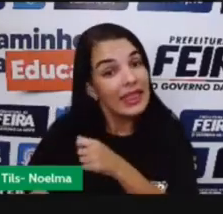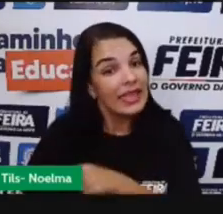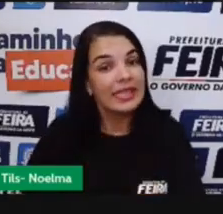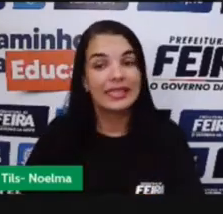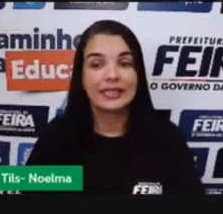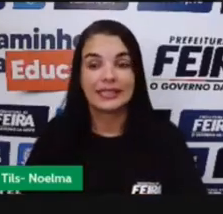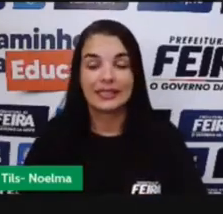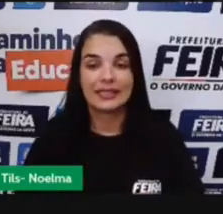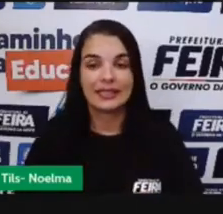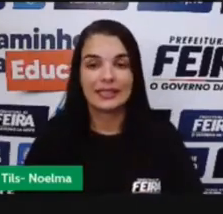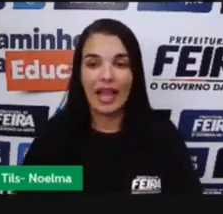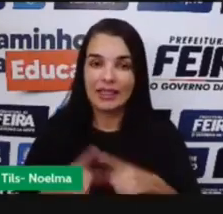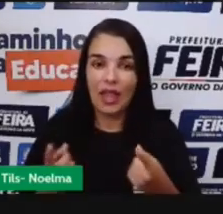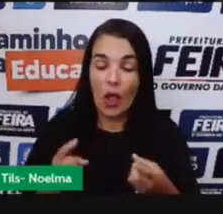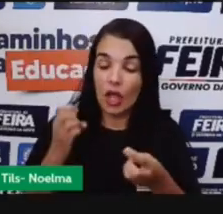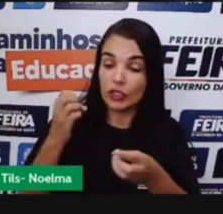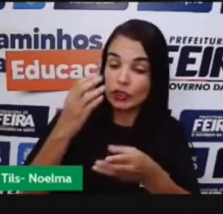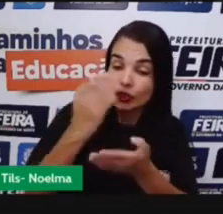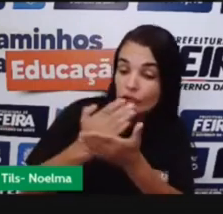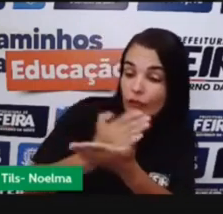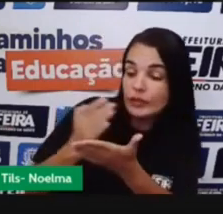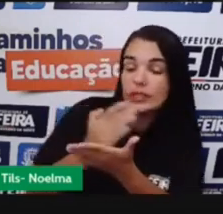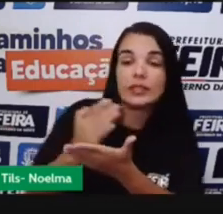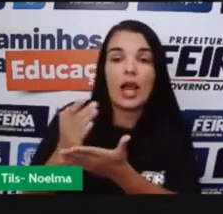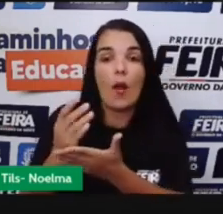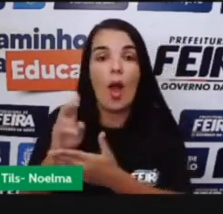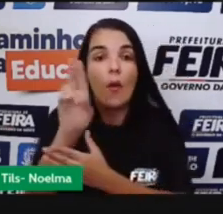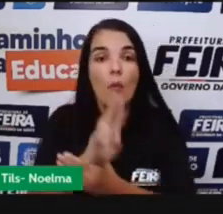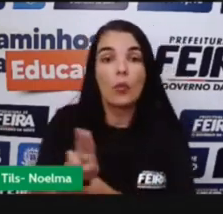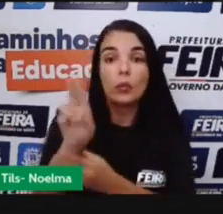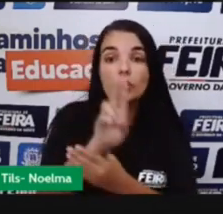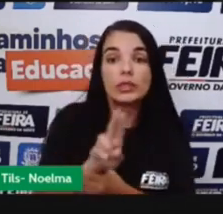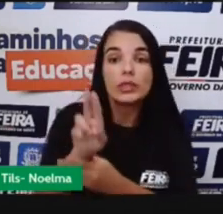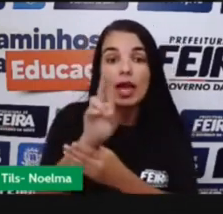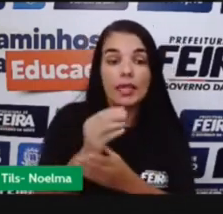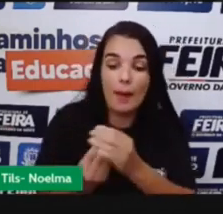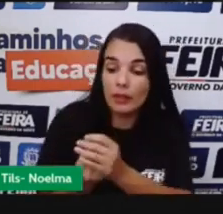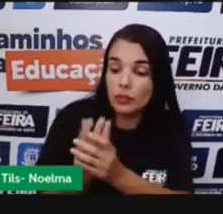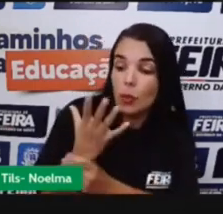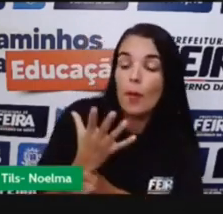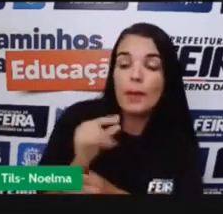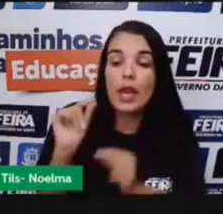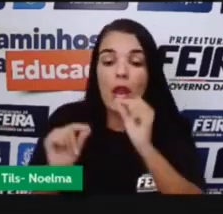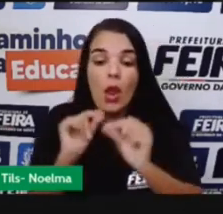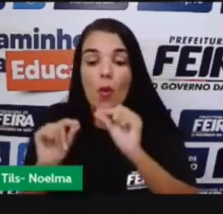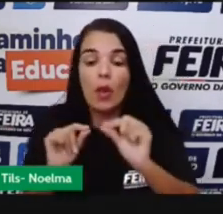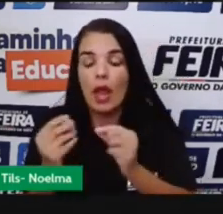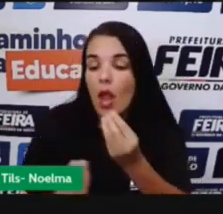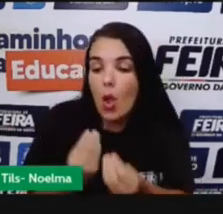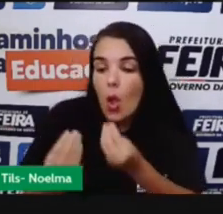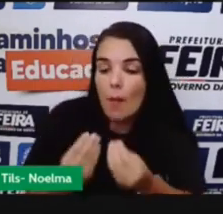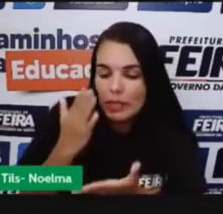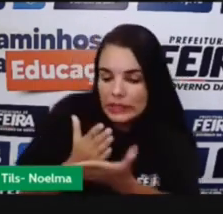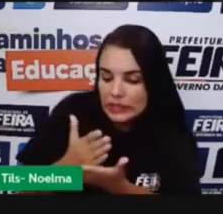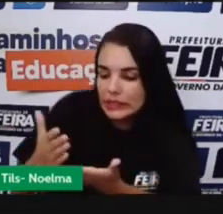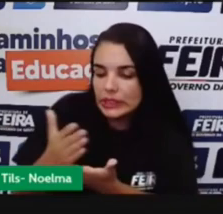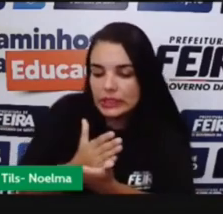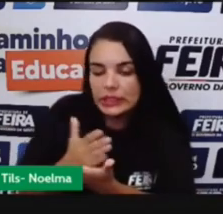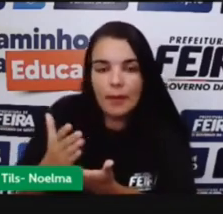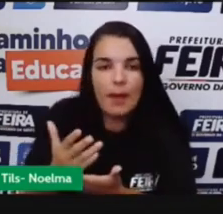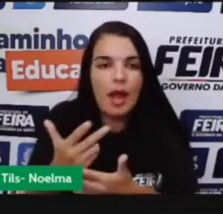operação matemática que vai para descobrir como separar uma quantidade em partes, ou